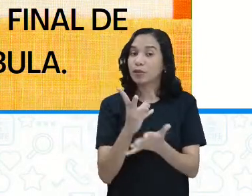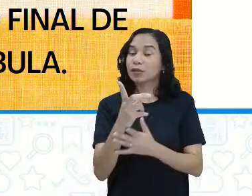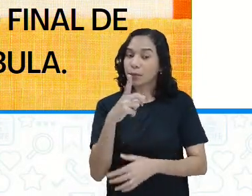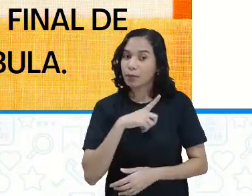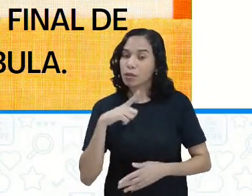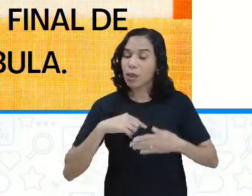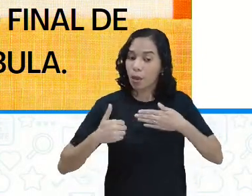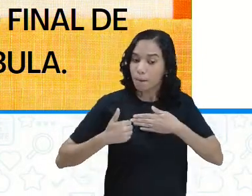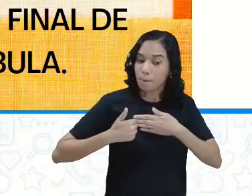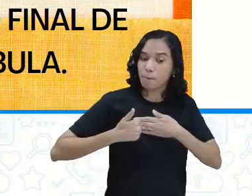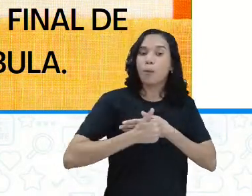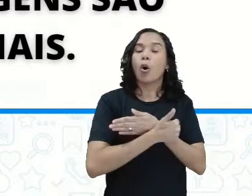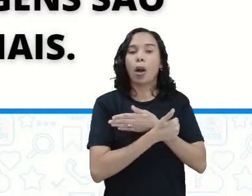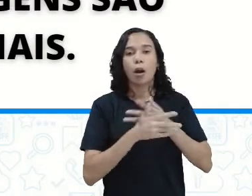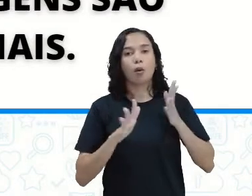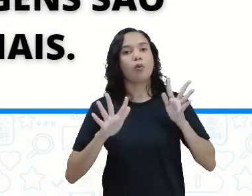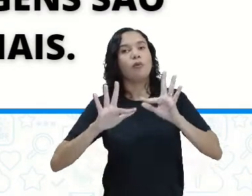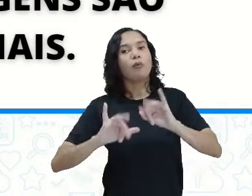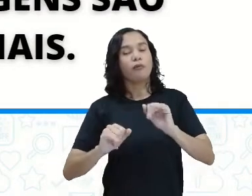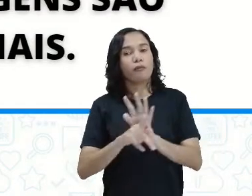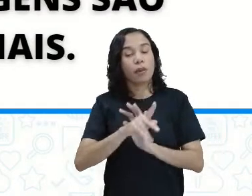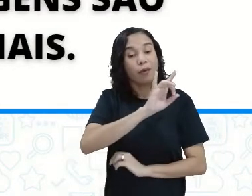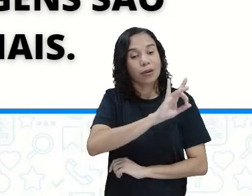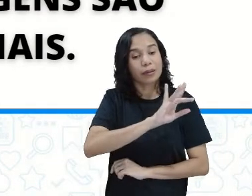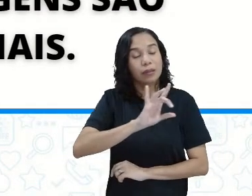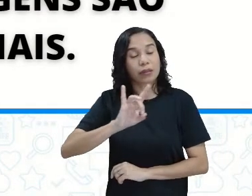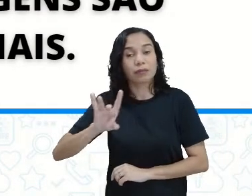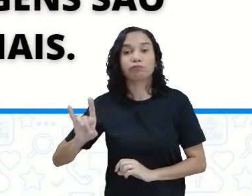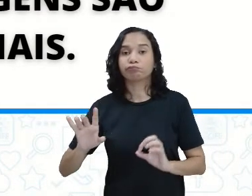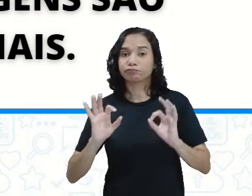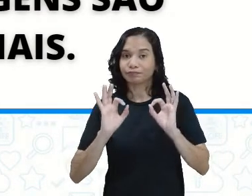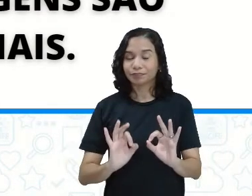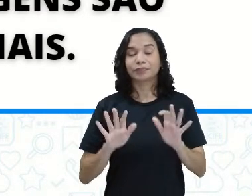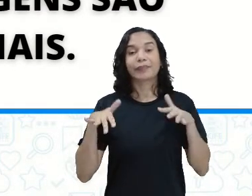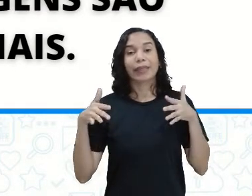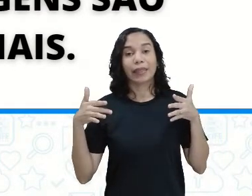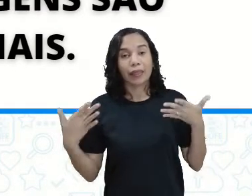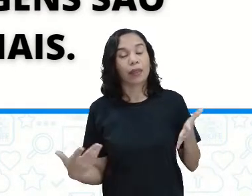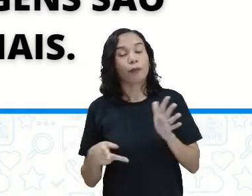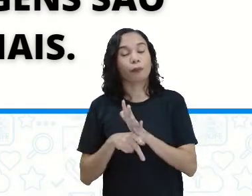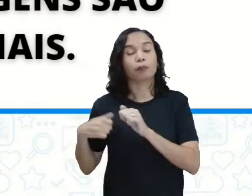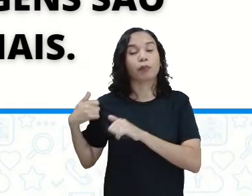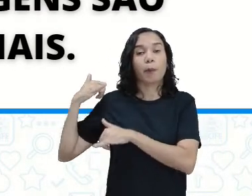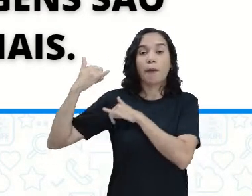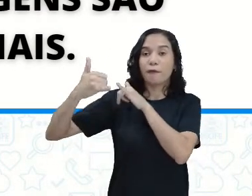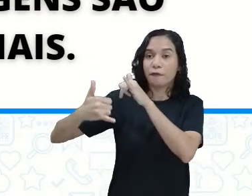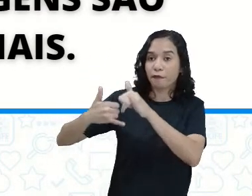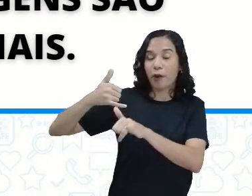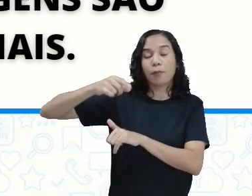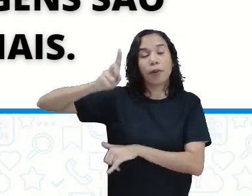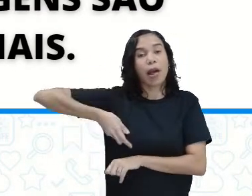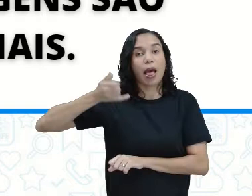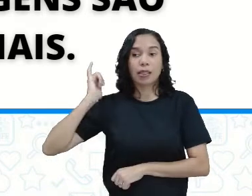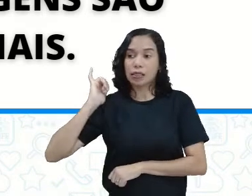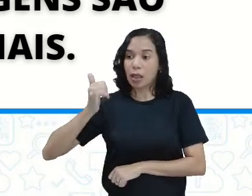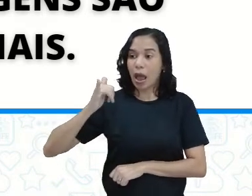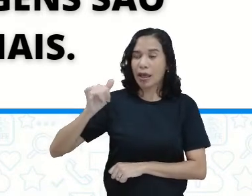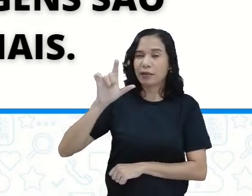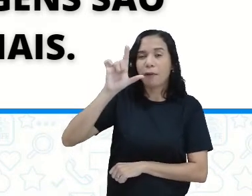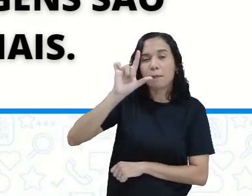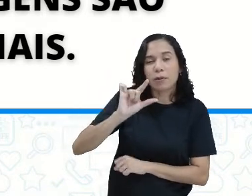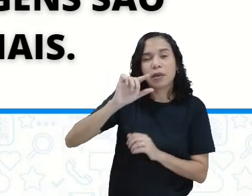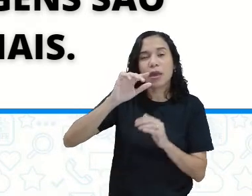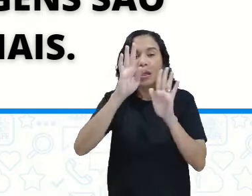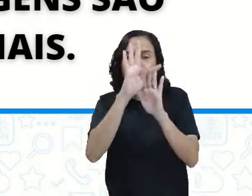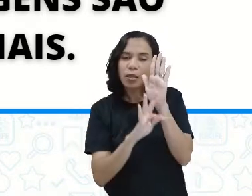uma lição de moral ao final de cada fábula. Então, as fábulas são narrativas curtinhas.